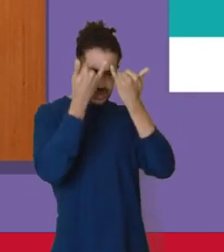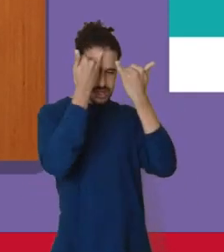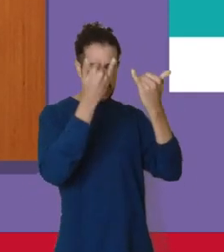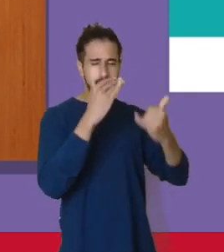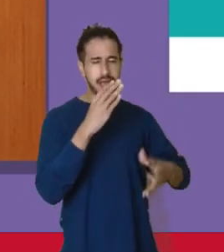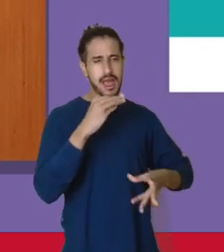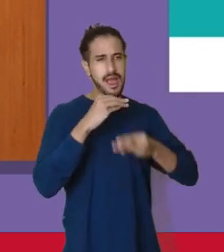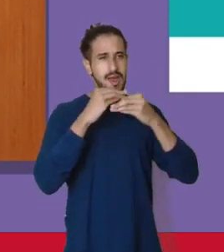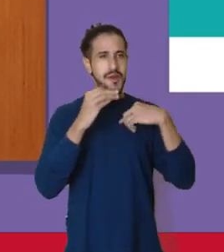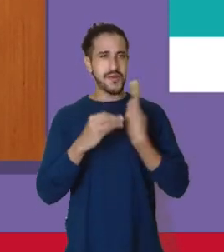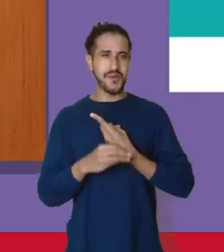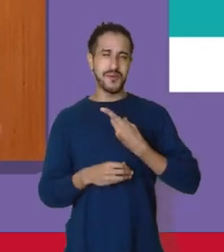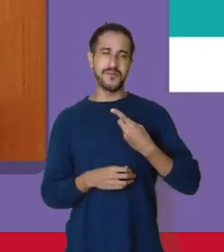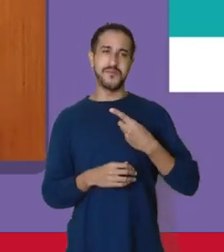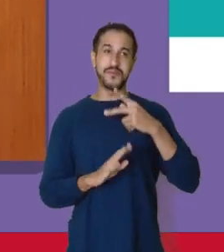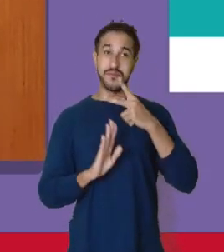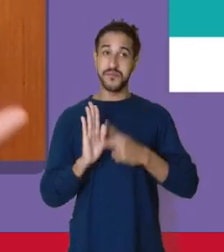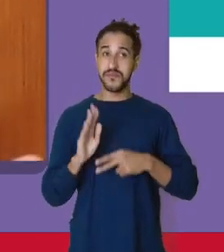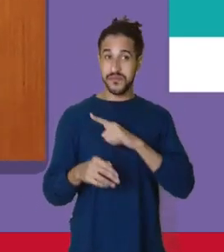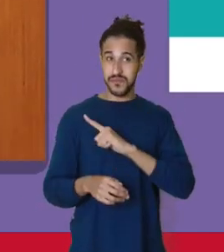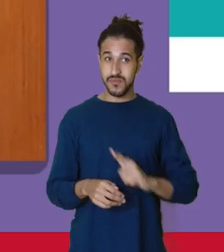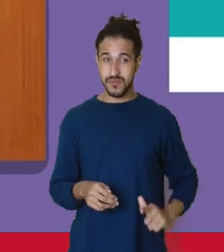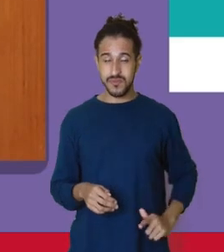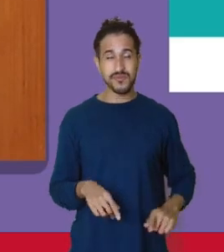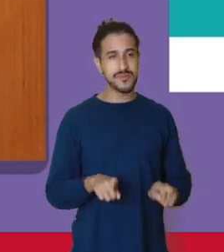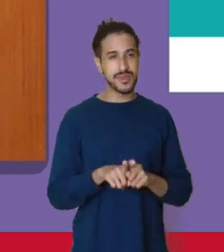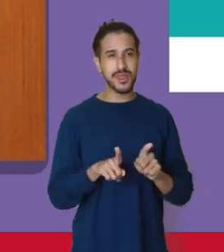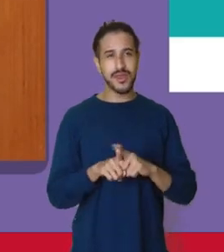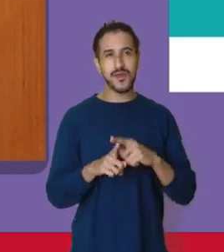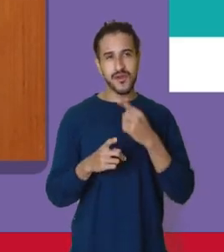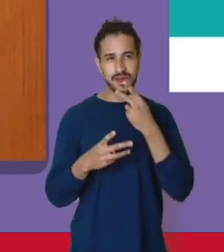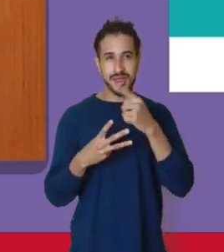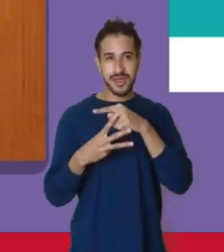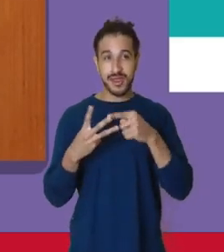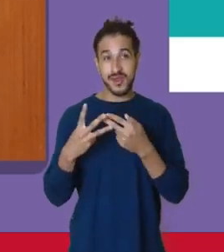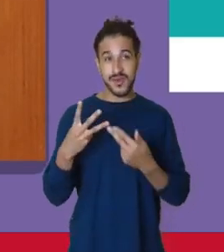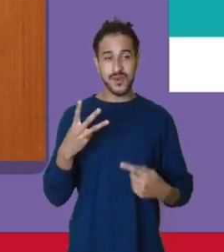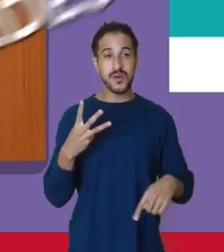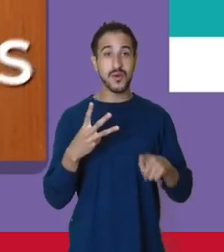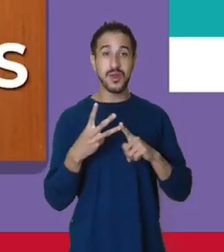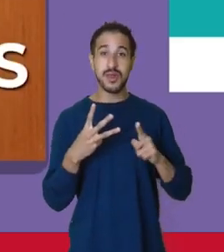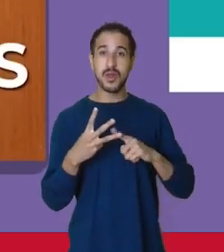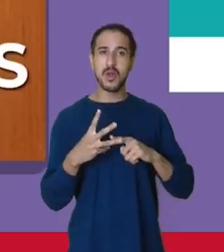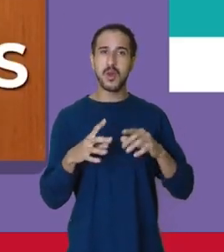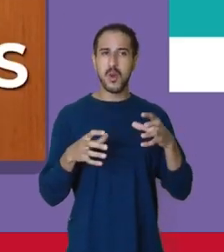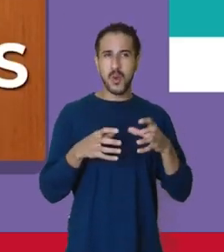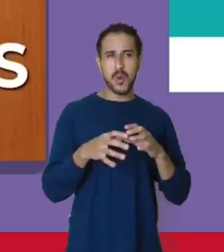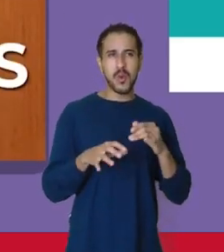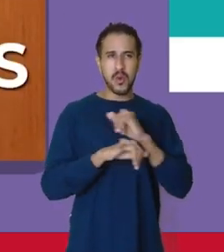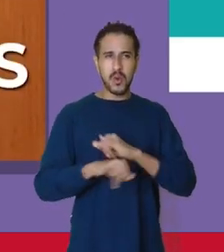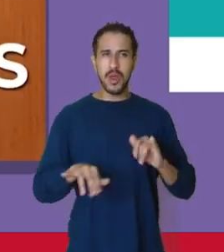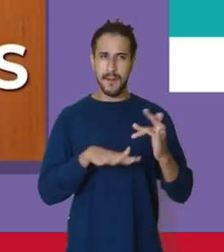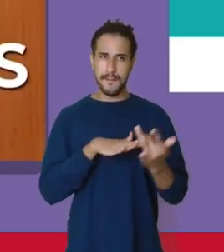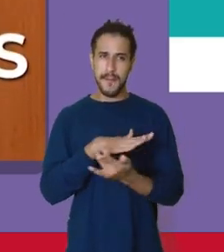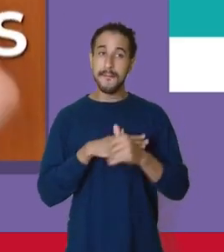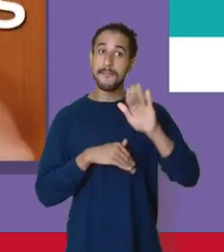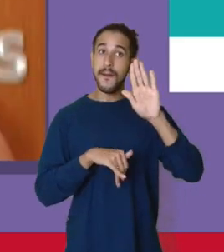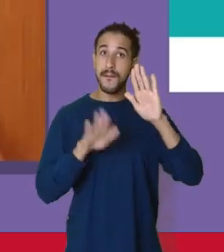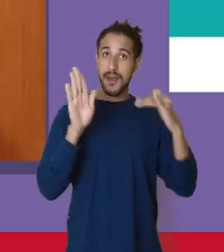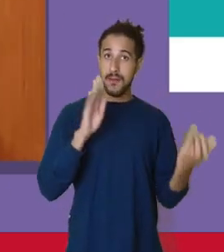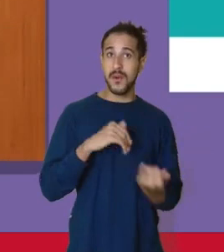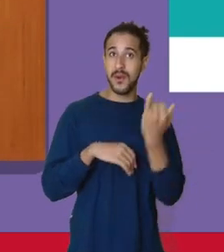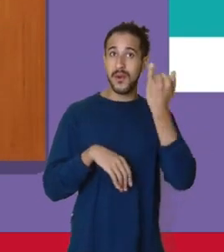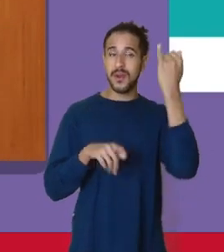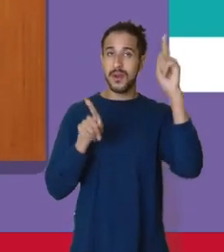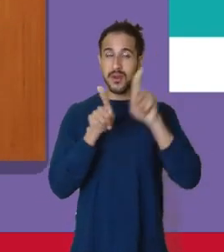contribuindo muito com a campanha. Por outro lado, né, eu falei que eram 3 coisas, mas por outro lado as campanhas de redes têm uma importância cada vez mais